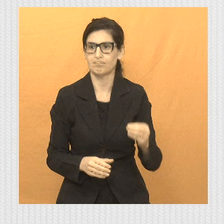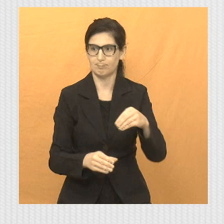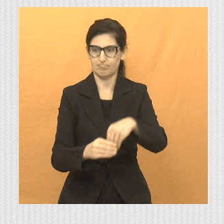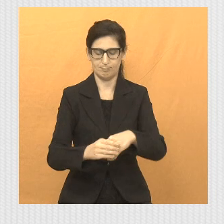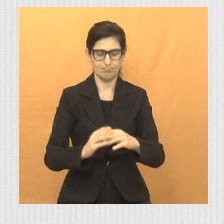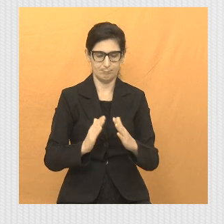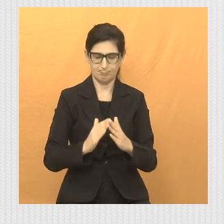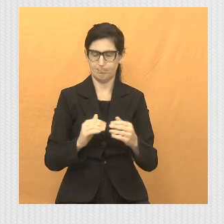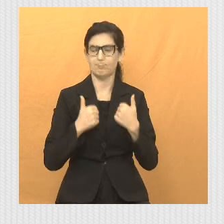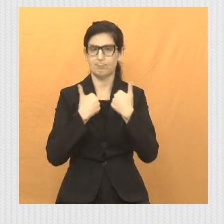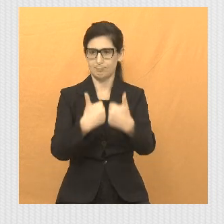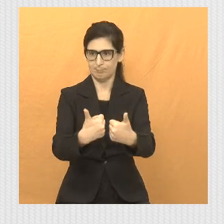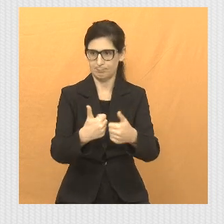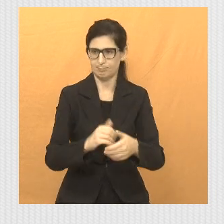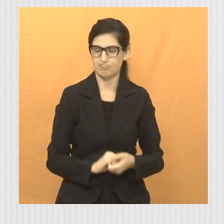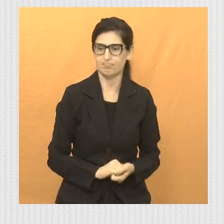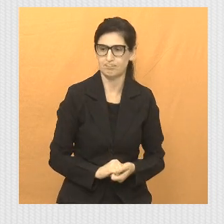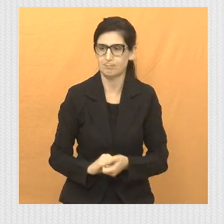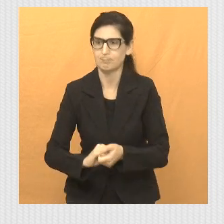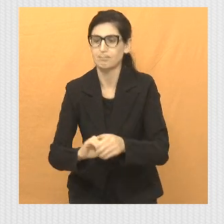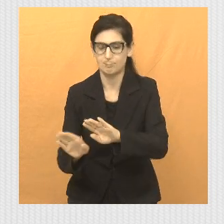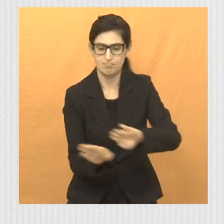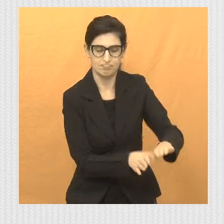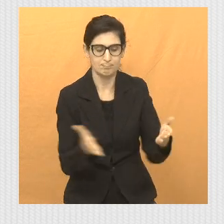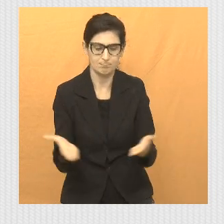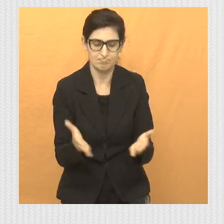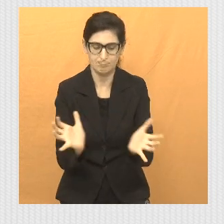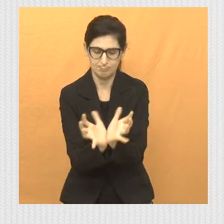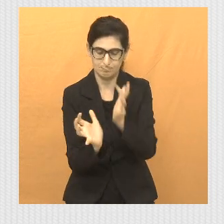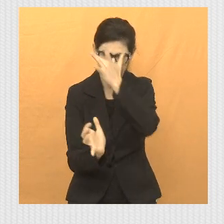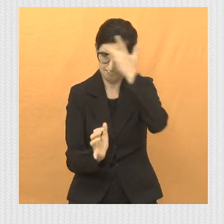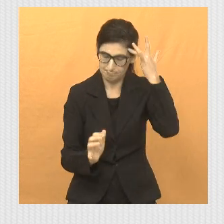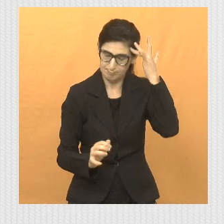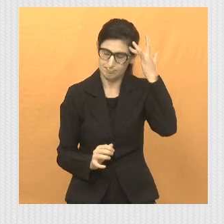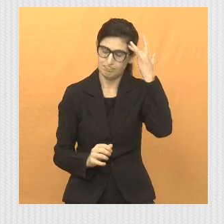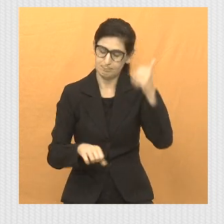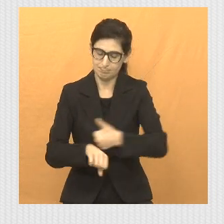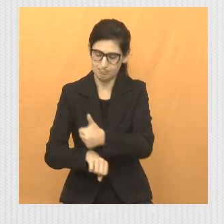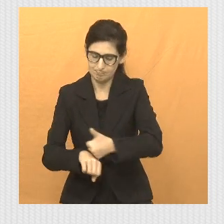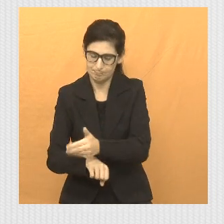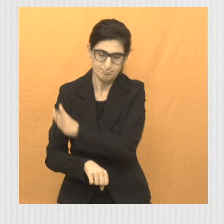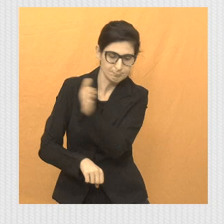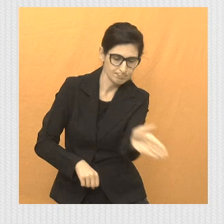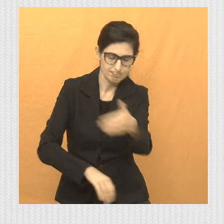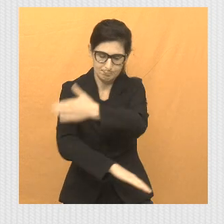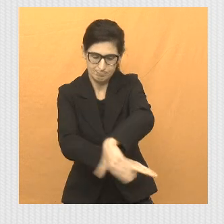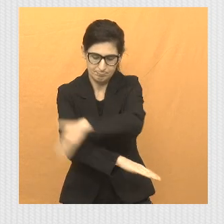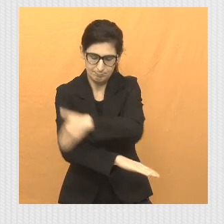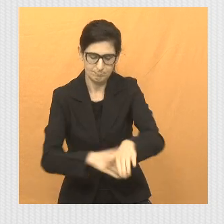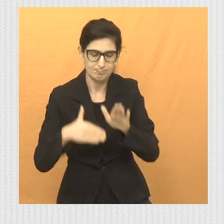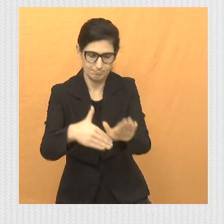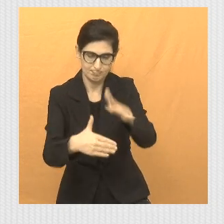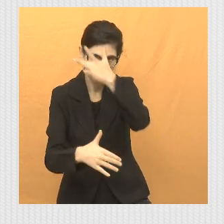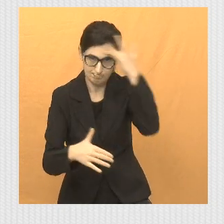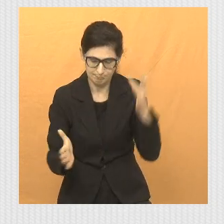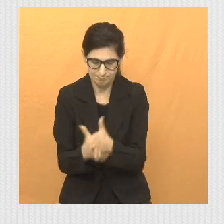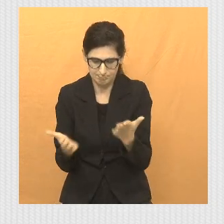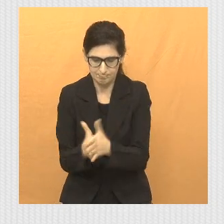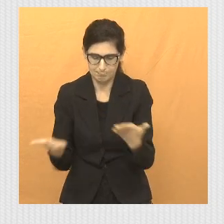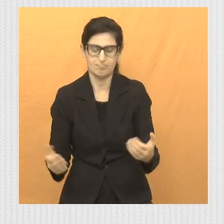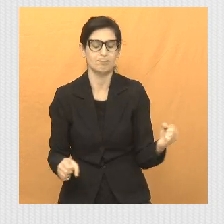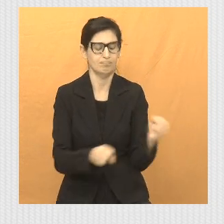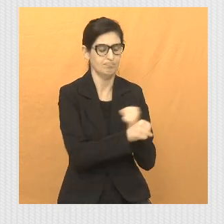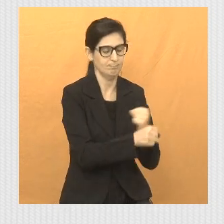Avaliando a produção da equipe do consultório na rua, no primeiro quadrimestre de 2018,